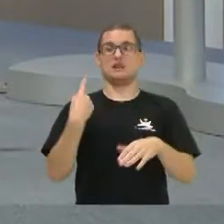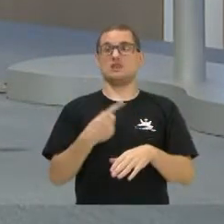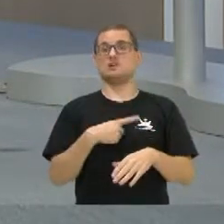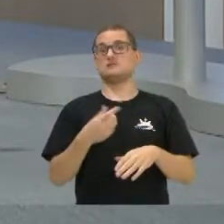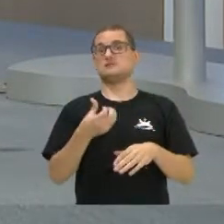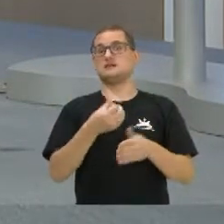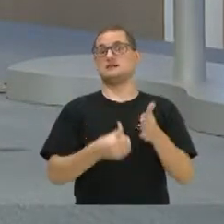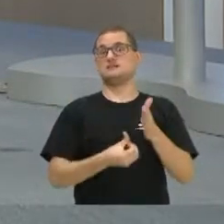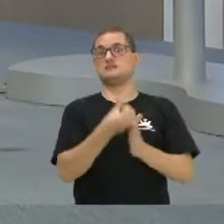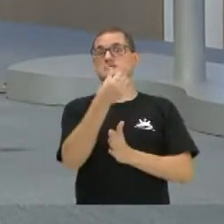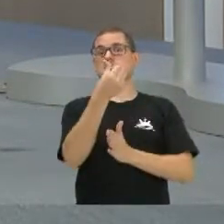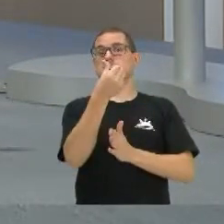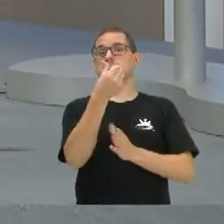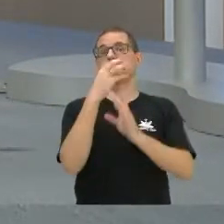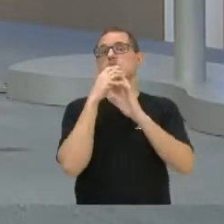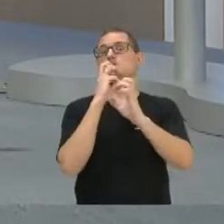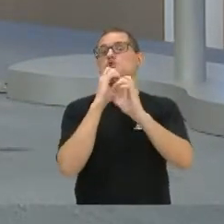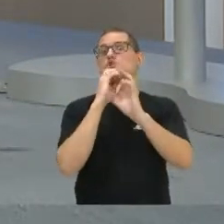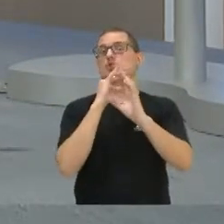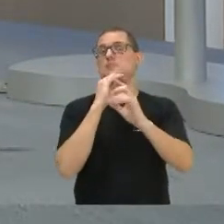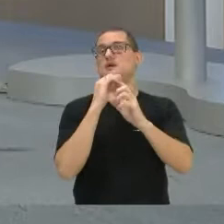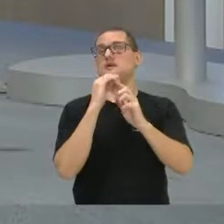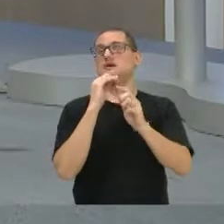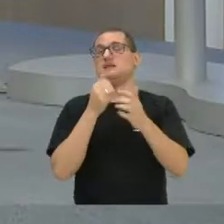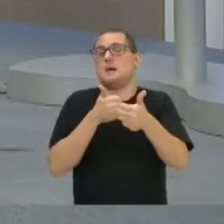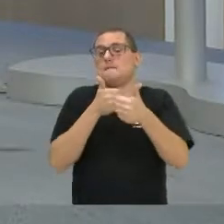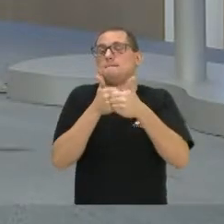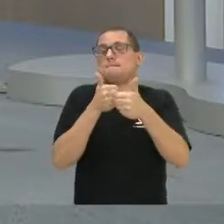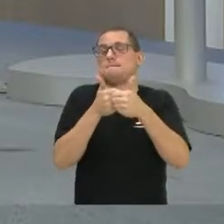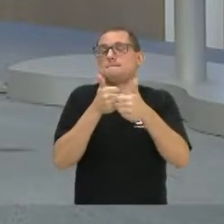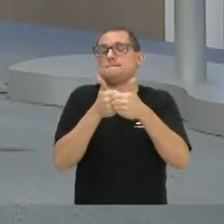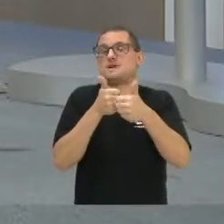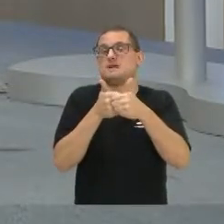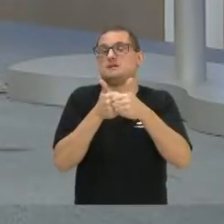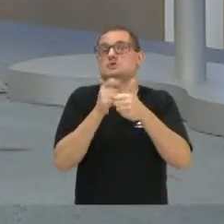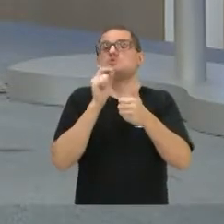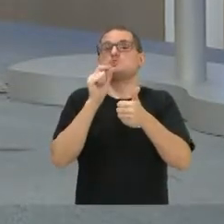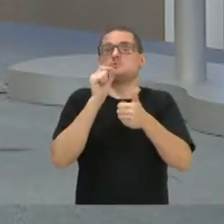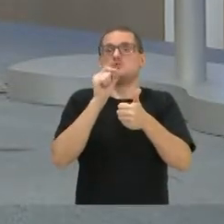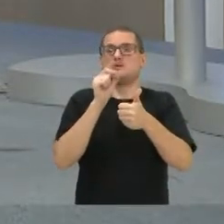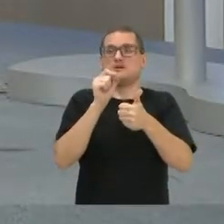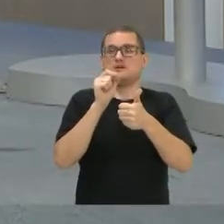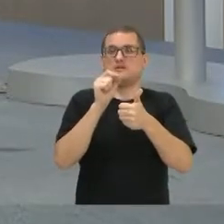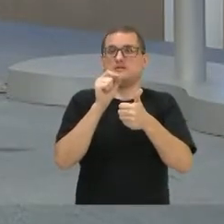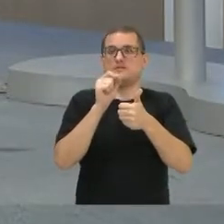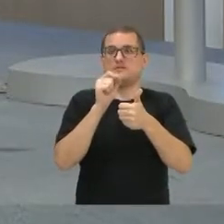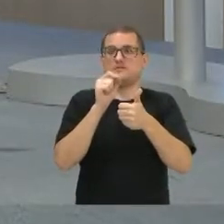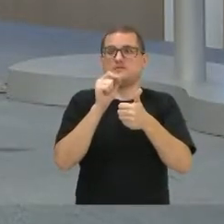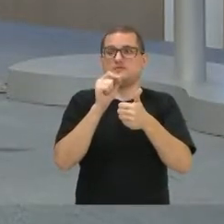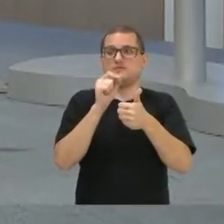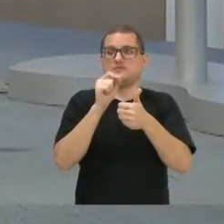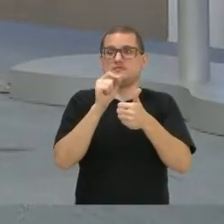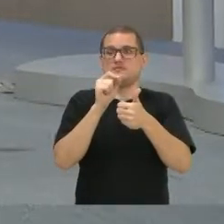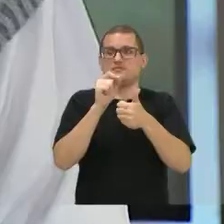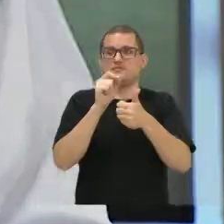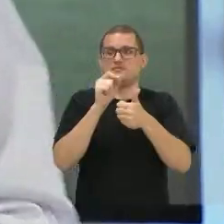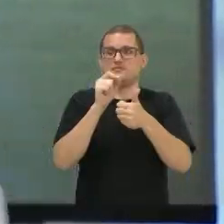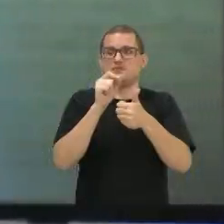trombeta está prestes a desencadear-se ou